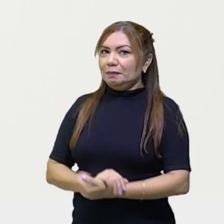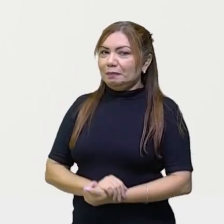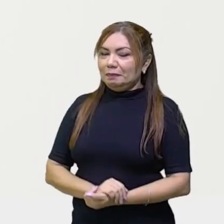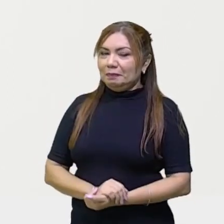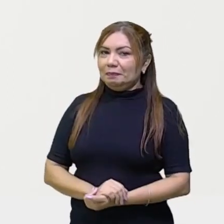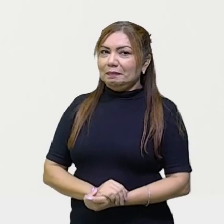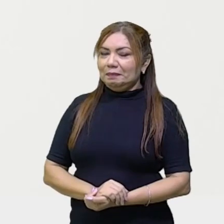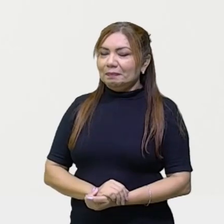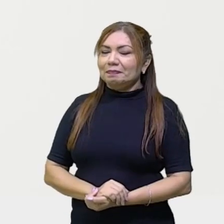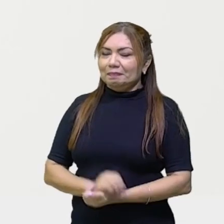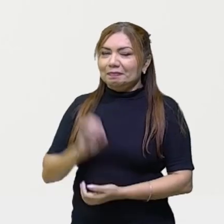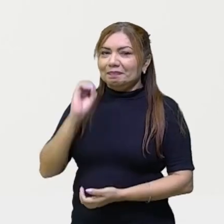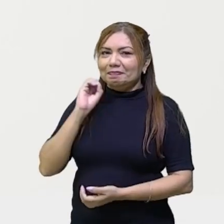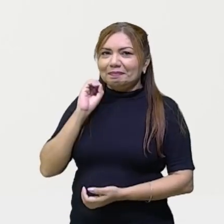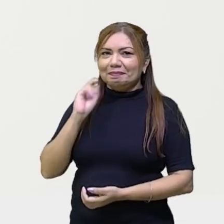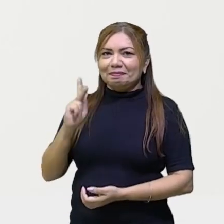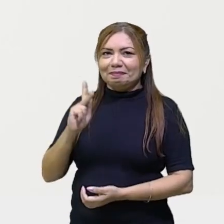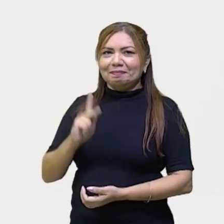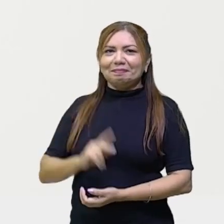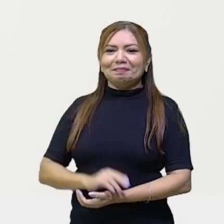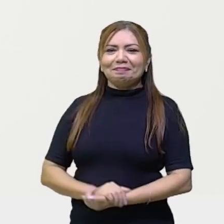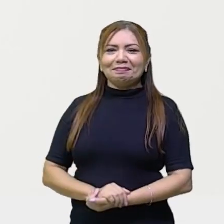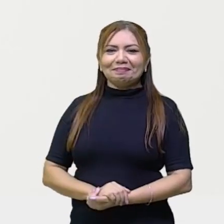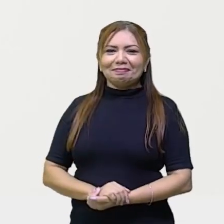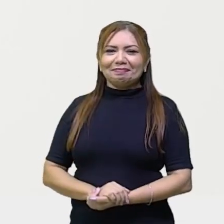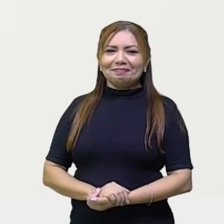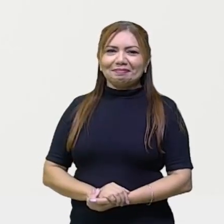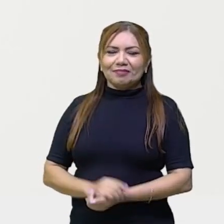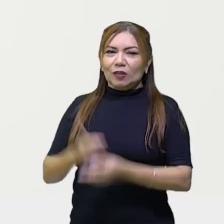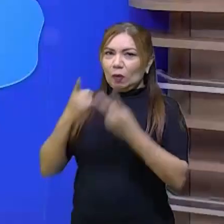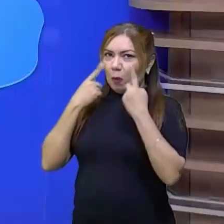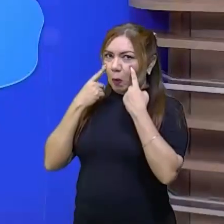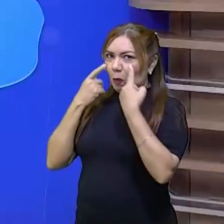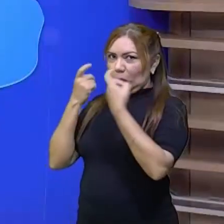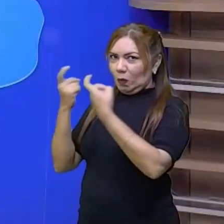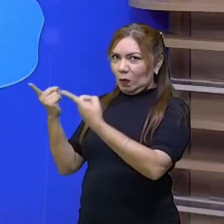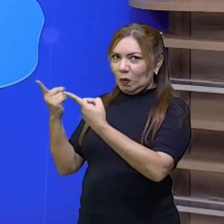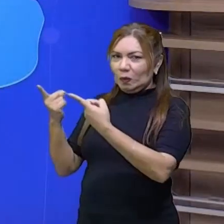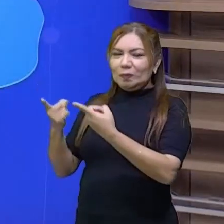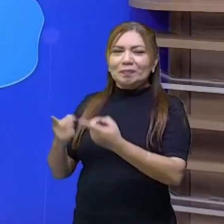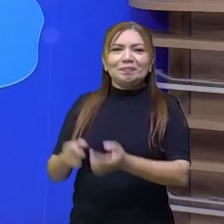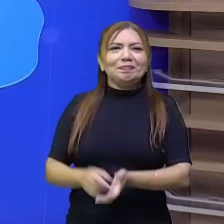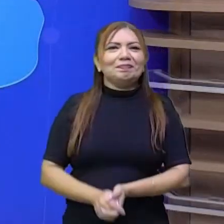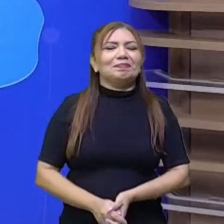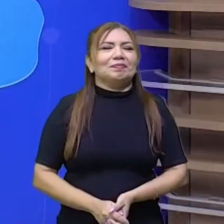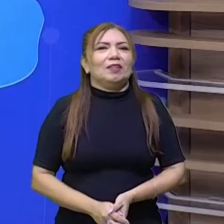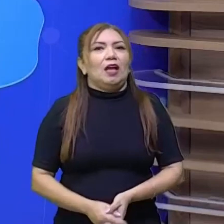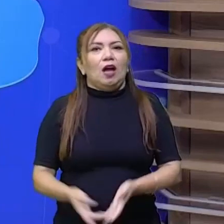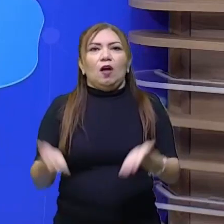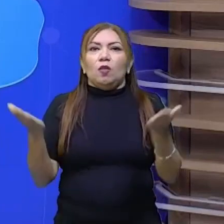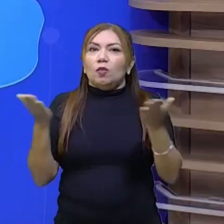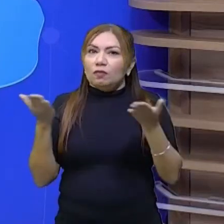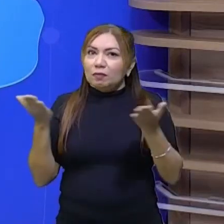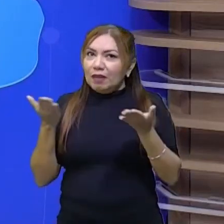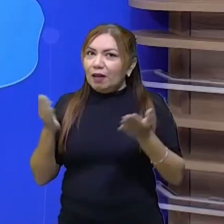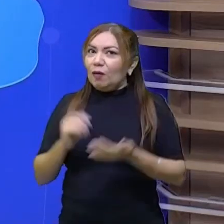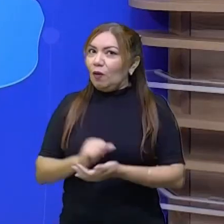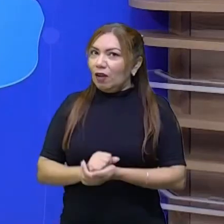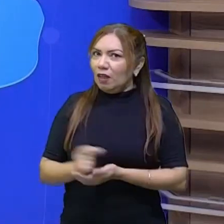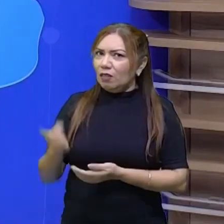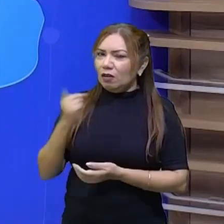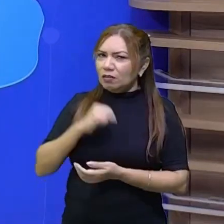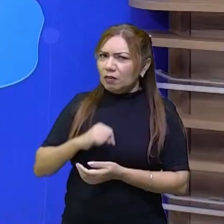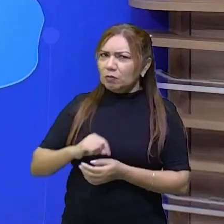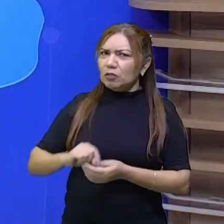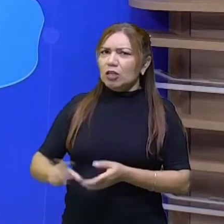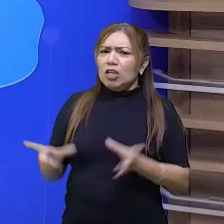ok e olha aqui Olho no Olho para dizer o que que nós vamos agora para o